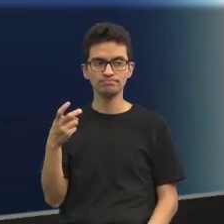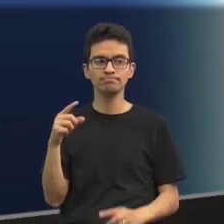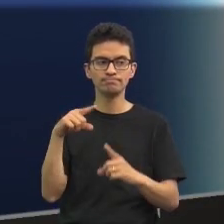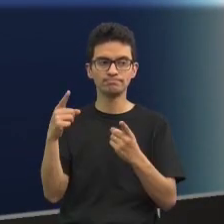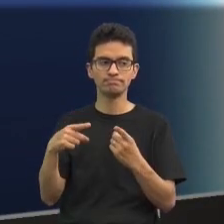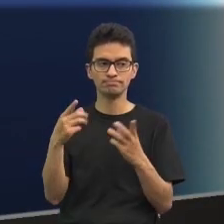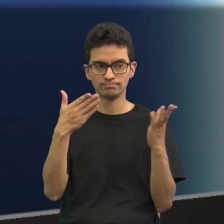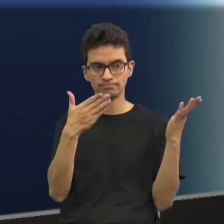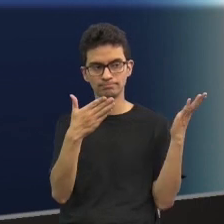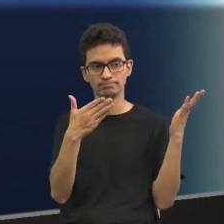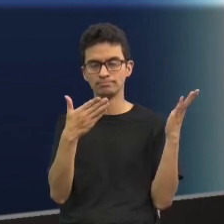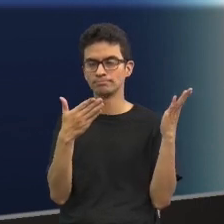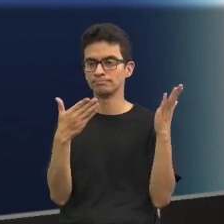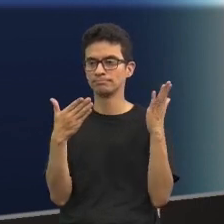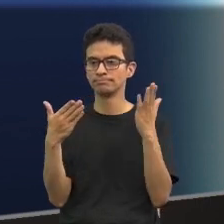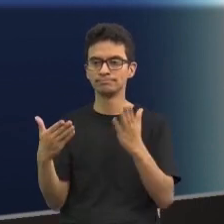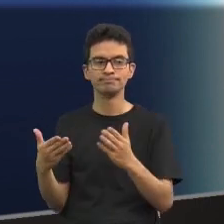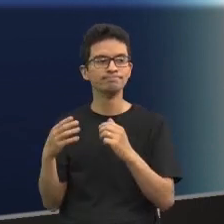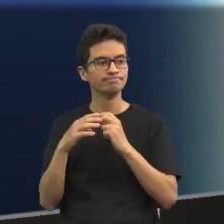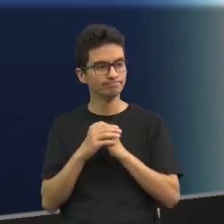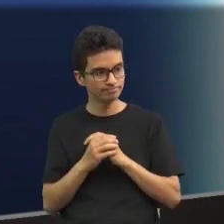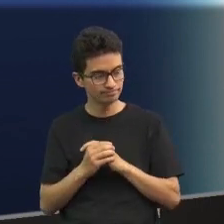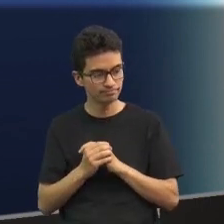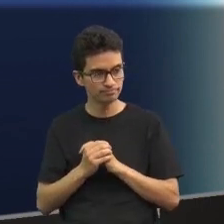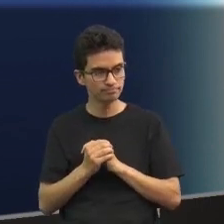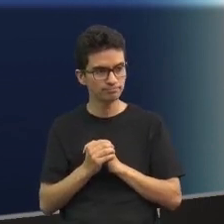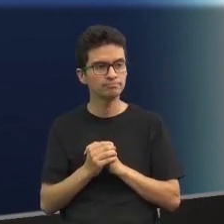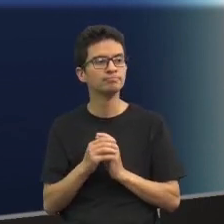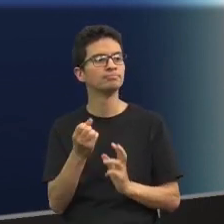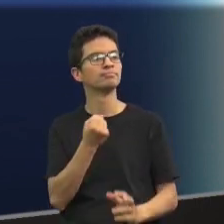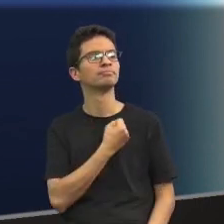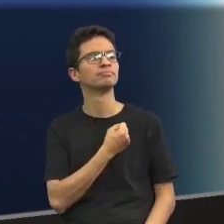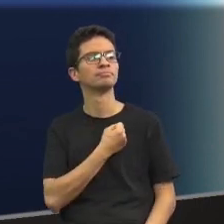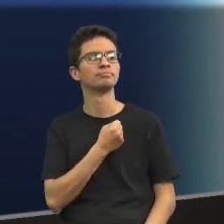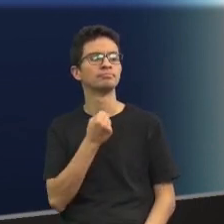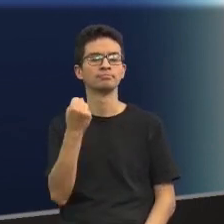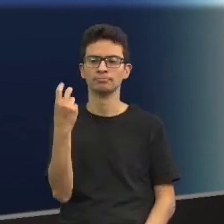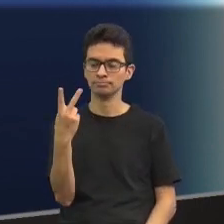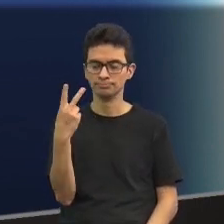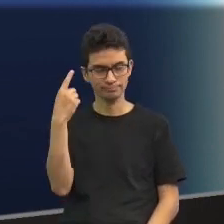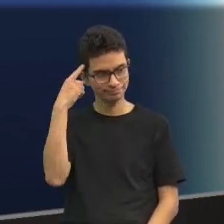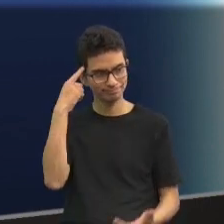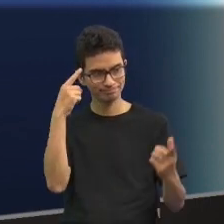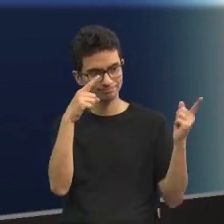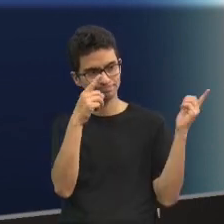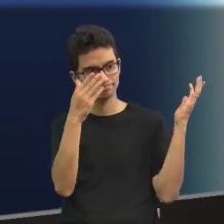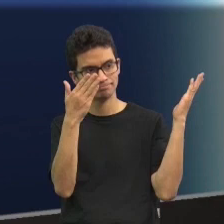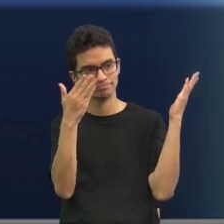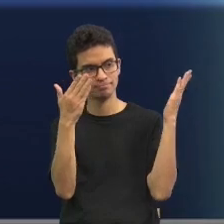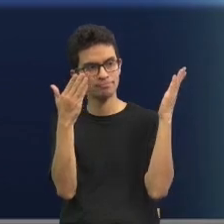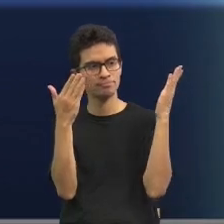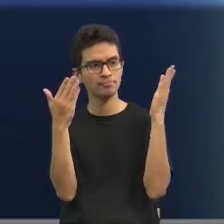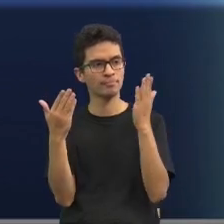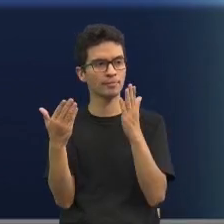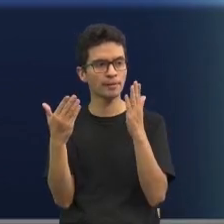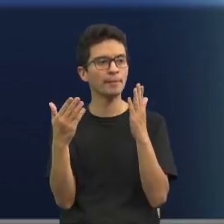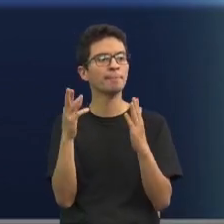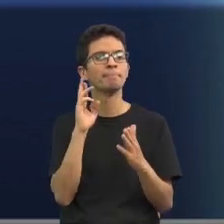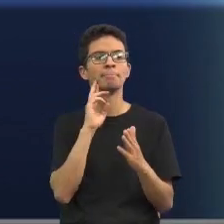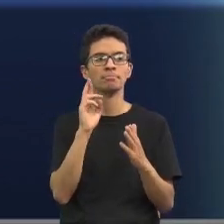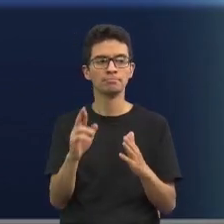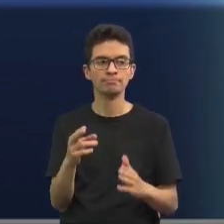- 2 x - anne e tem 2 quit x o determinante de ordem 2 cuja resposta